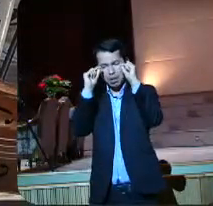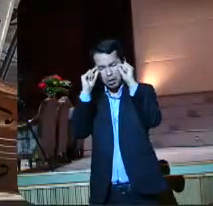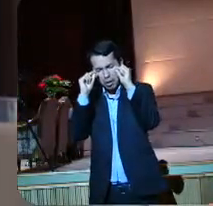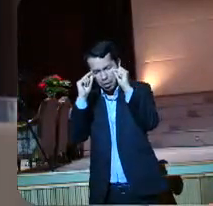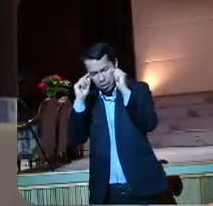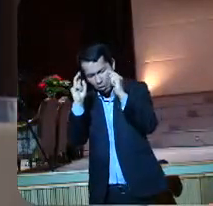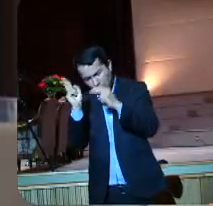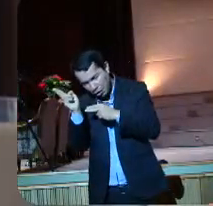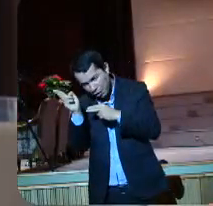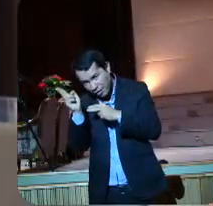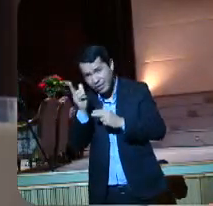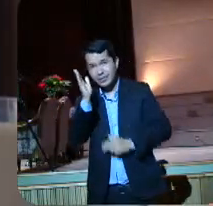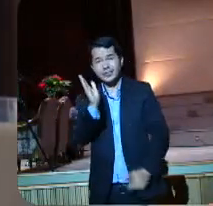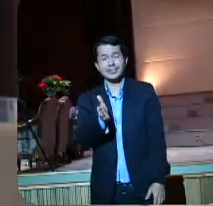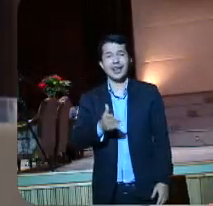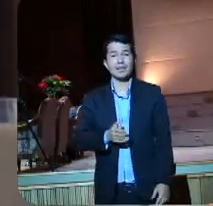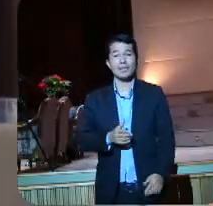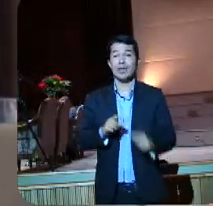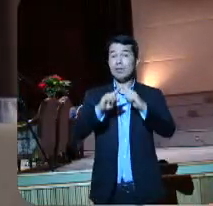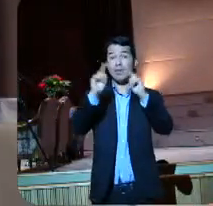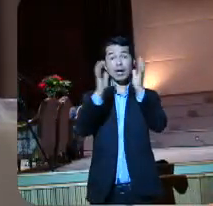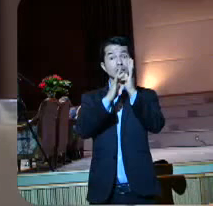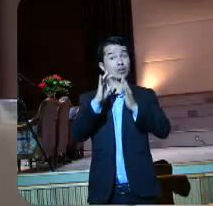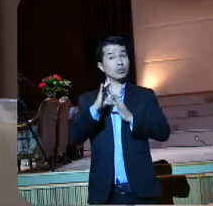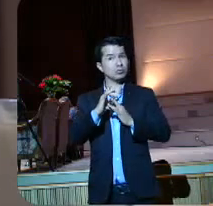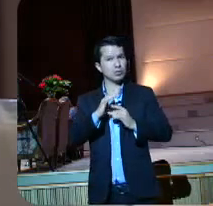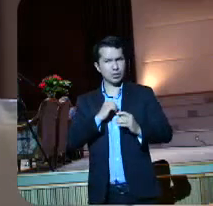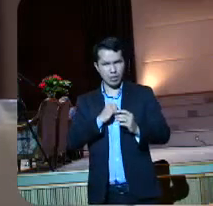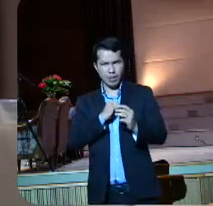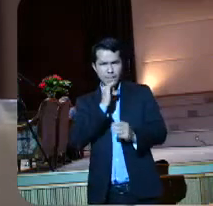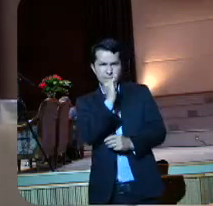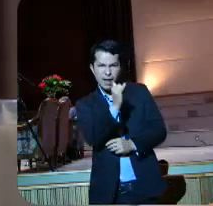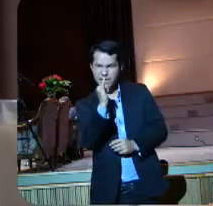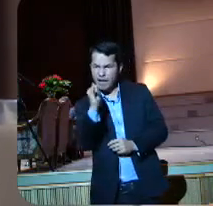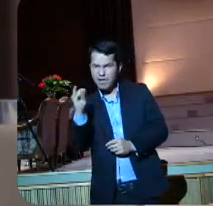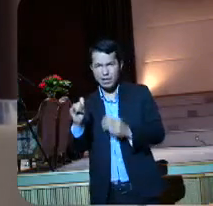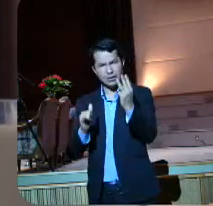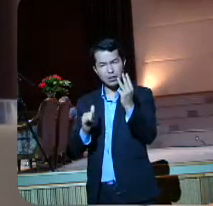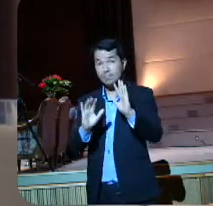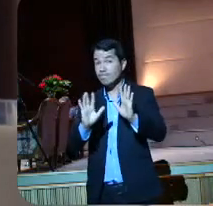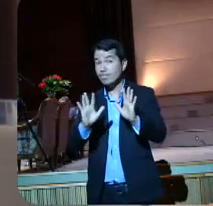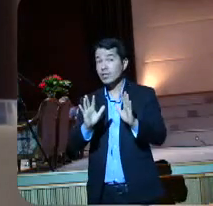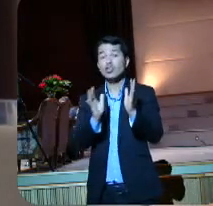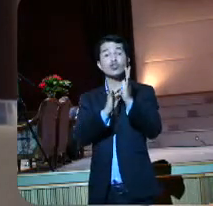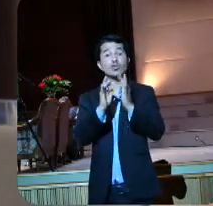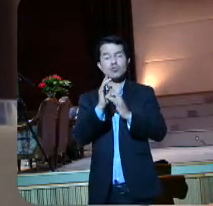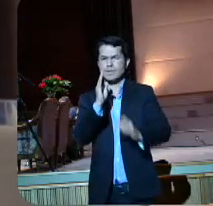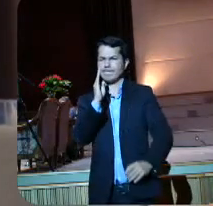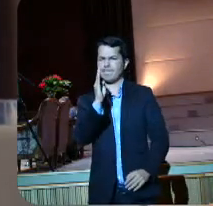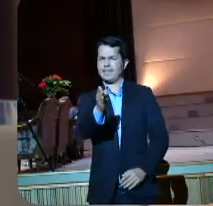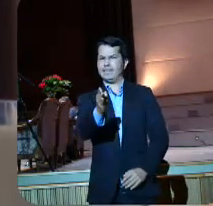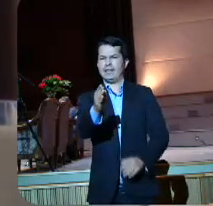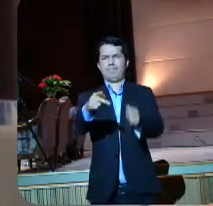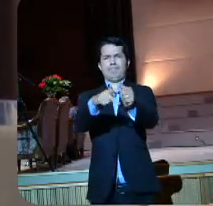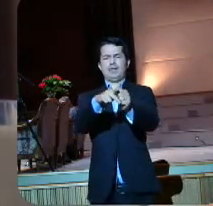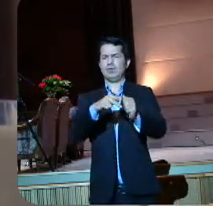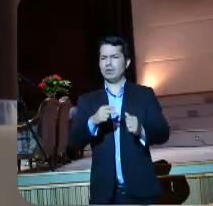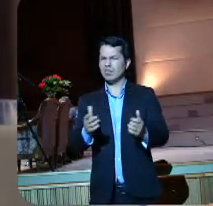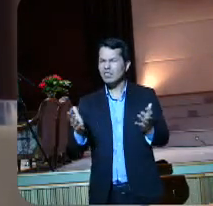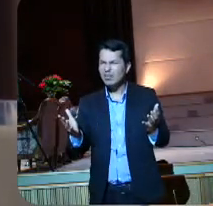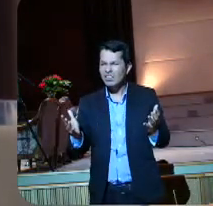ele fala não com os três, ele diz: Pedro, não pudestes vigiar uma hora